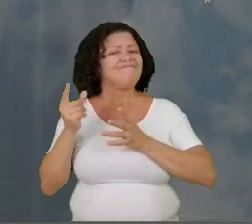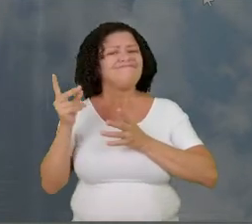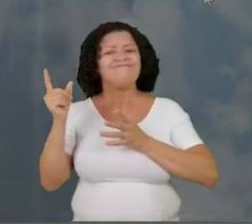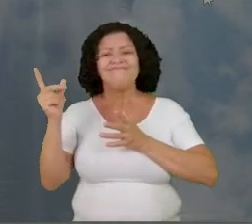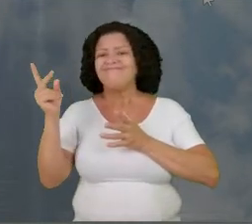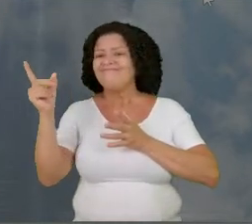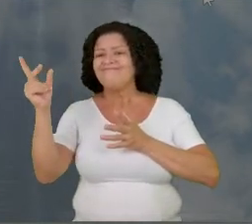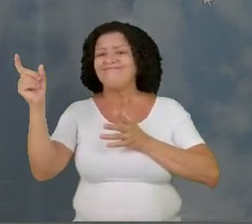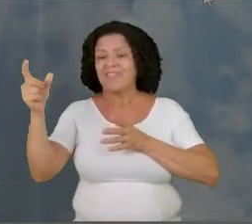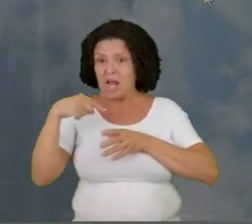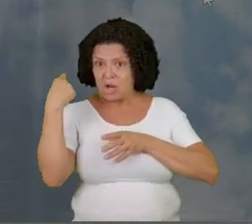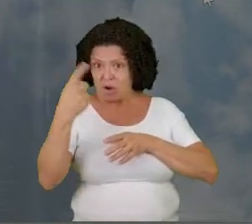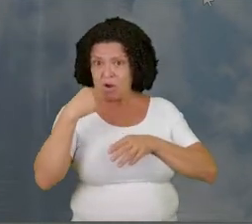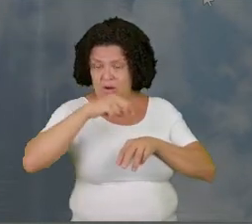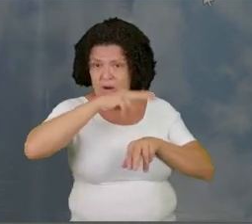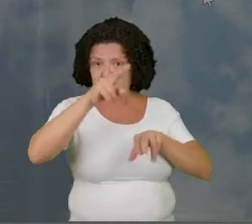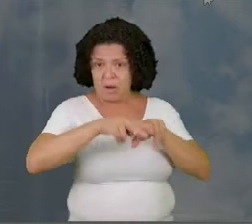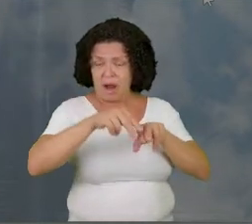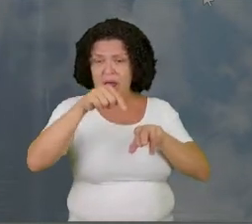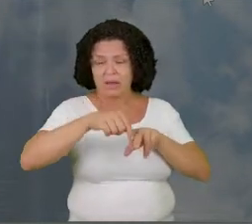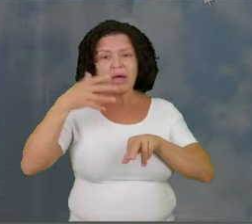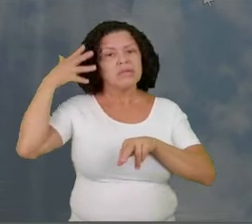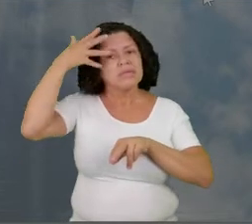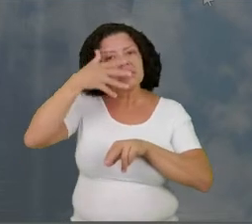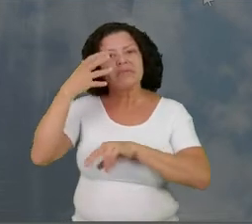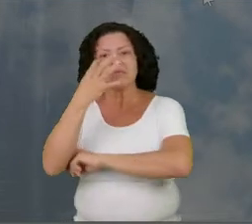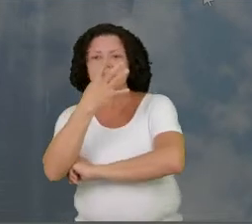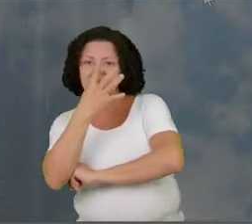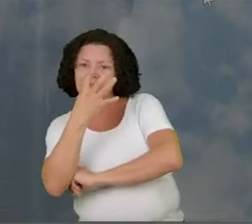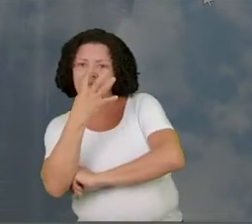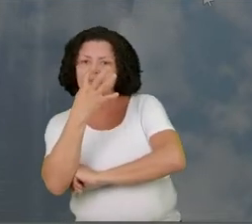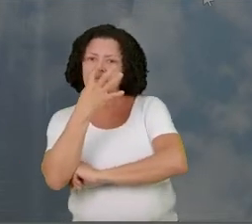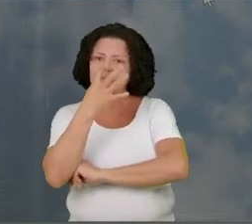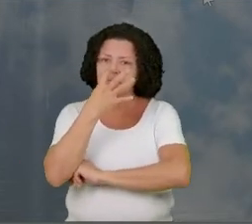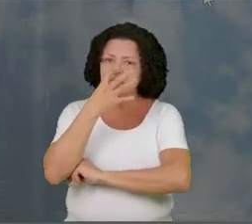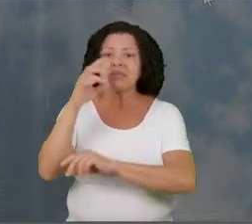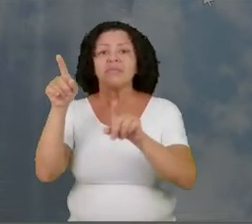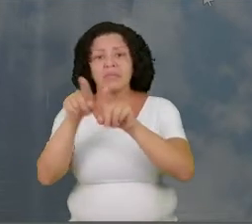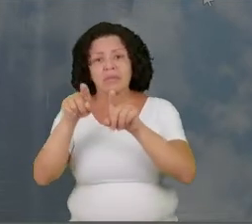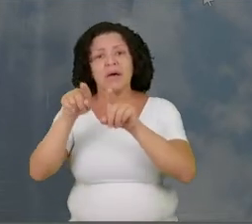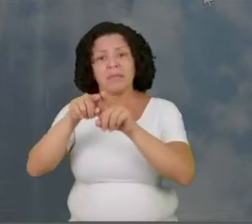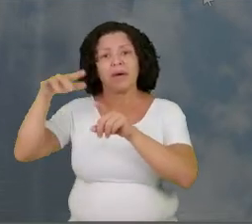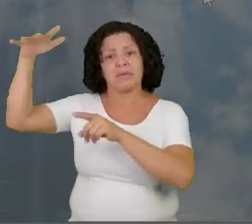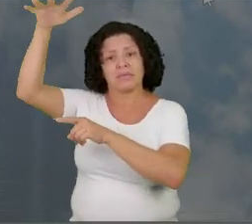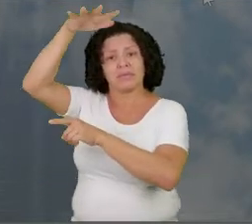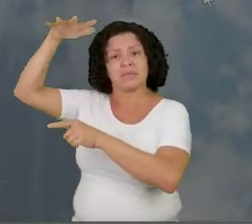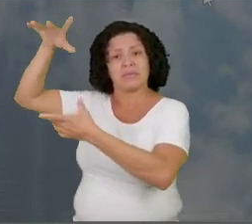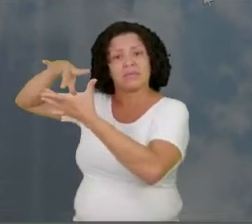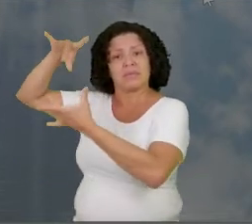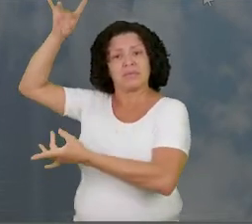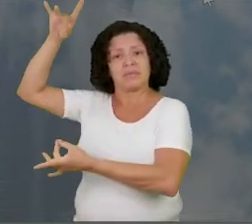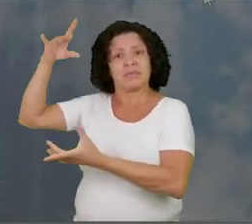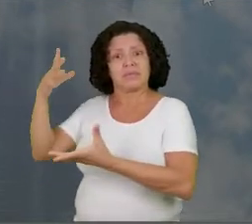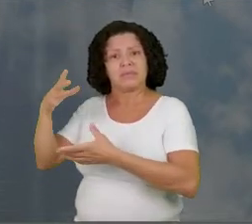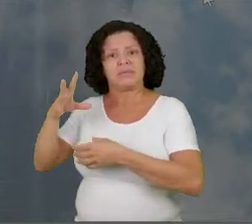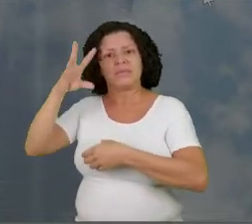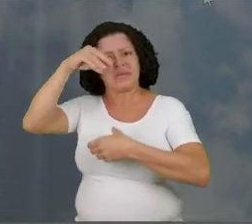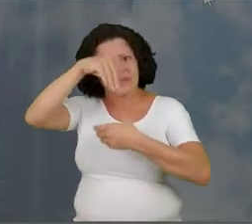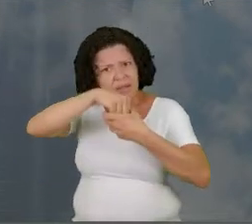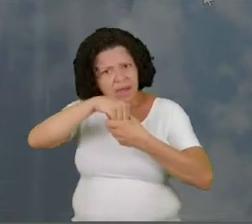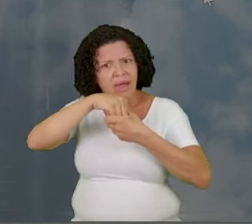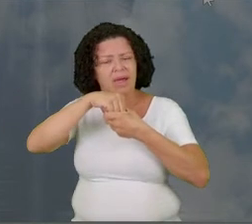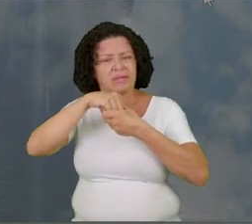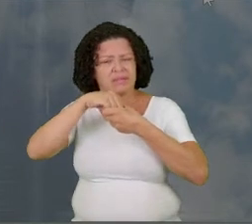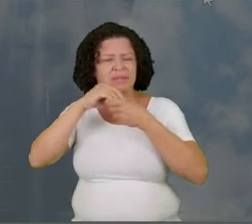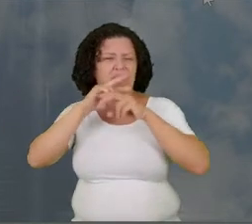nós, aqui encarnados, assistindo essa palestra, estamos também no mundo espiritual, dentro